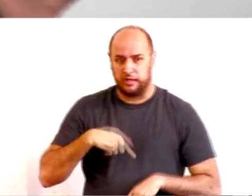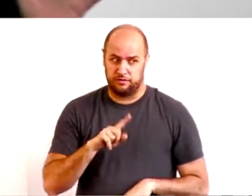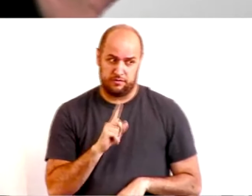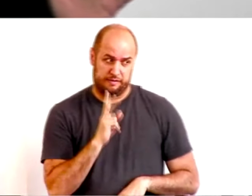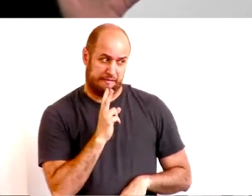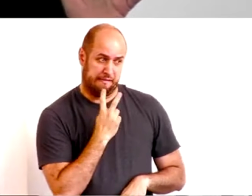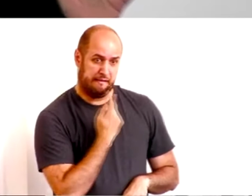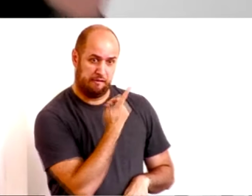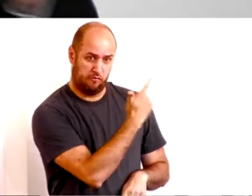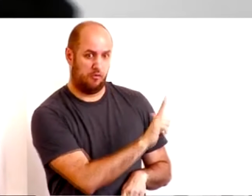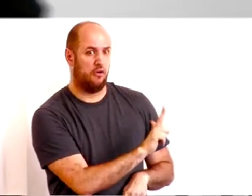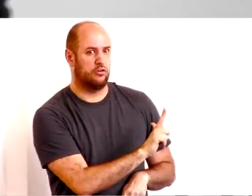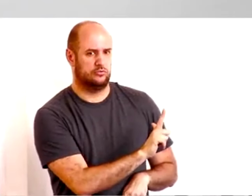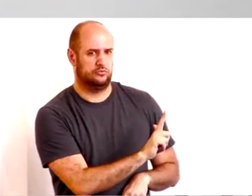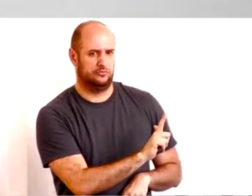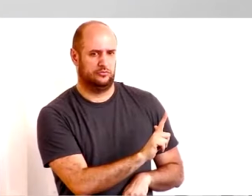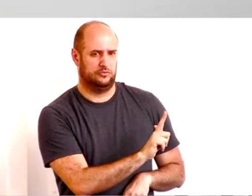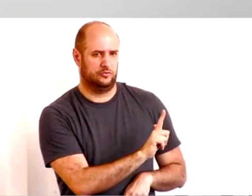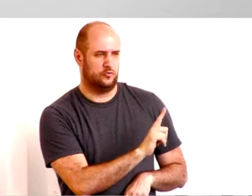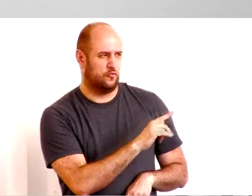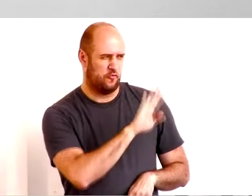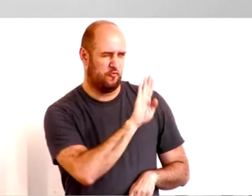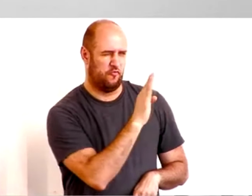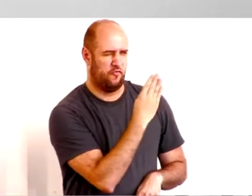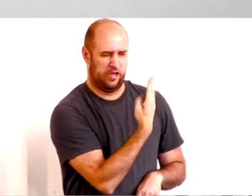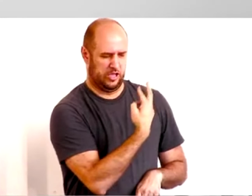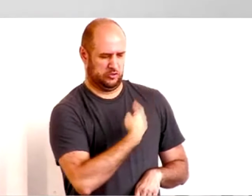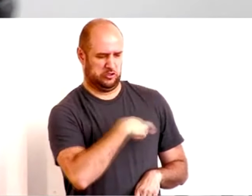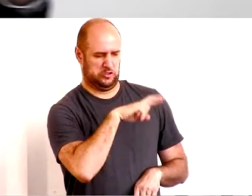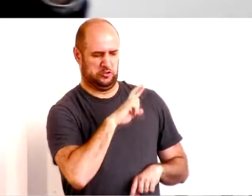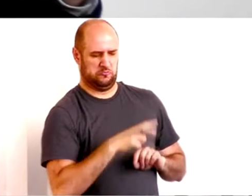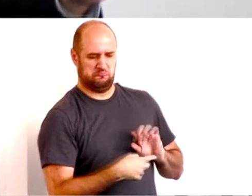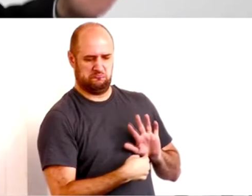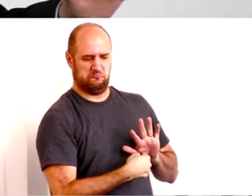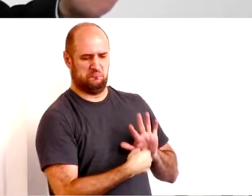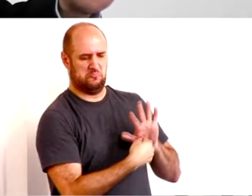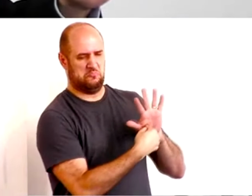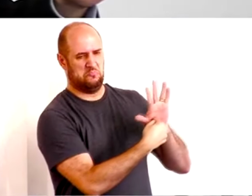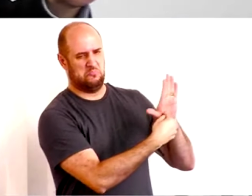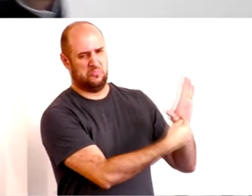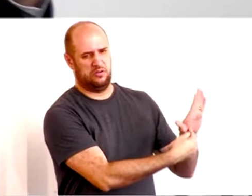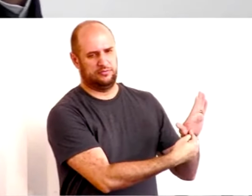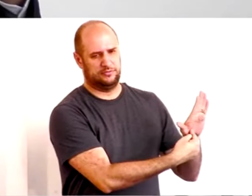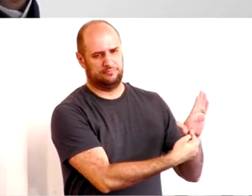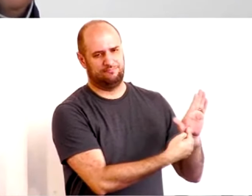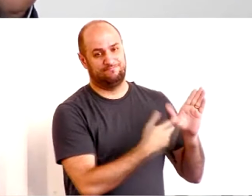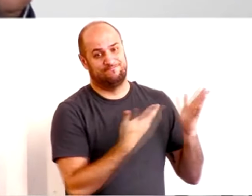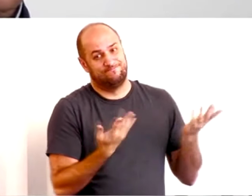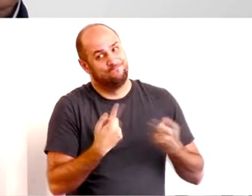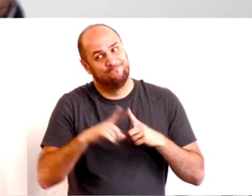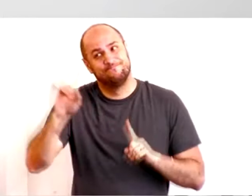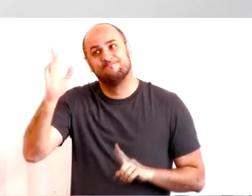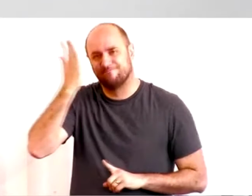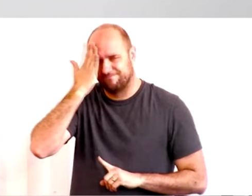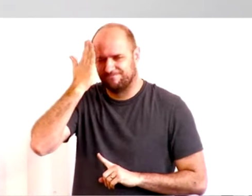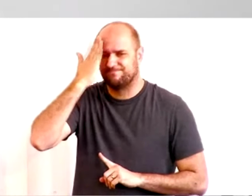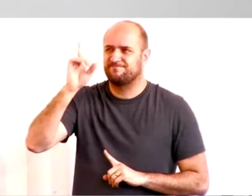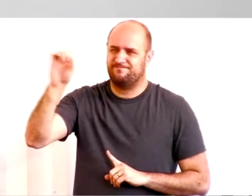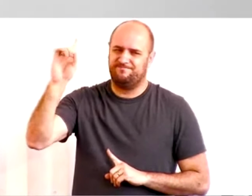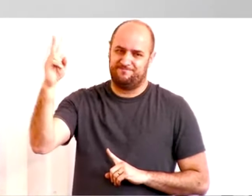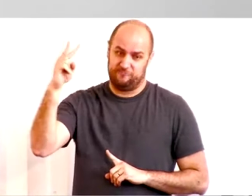próximo com uma religiosidade externa, mas Deus vê